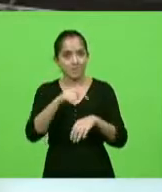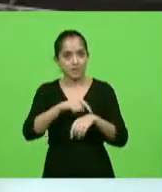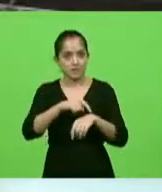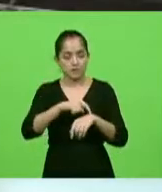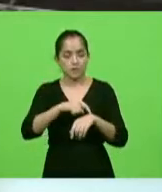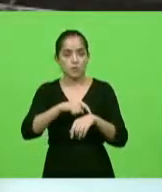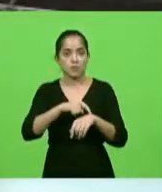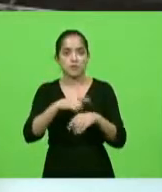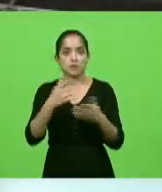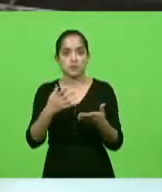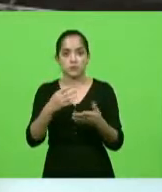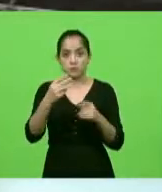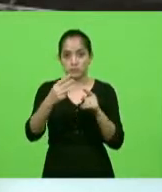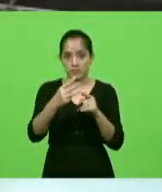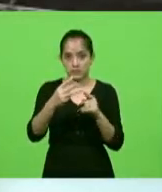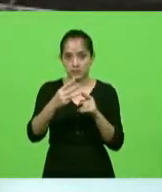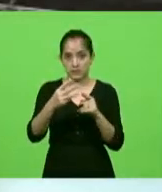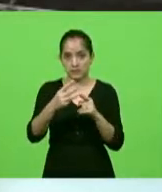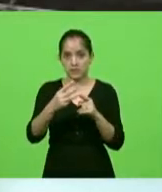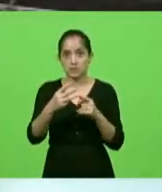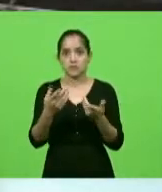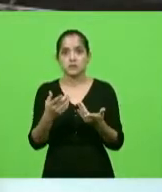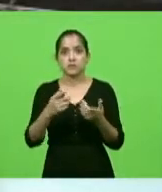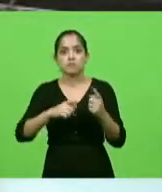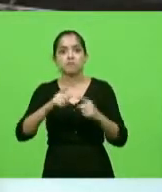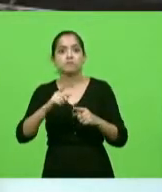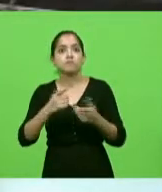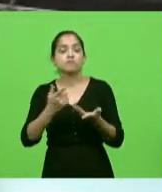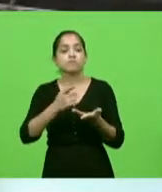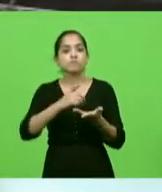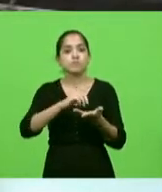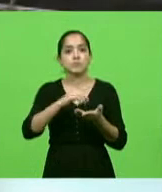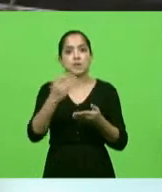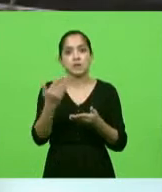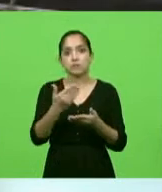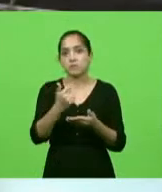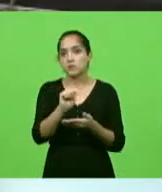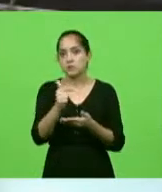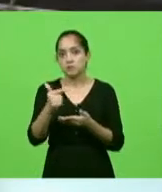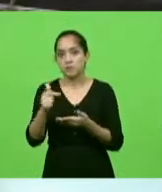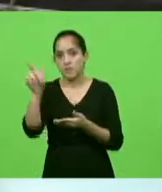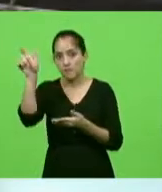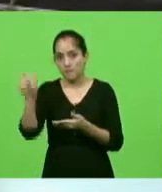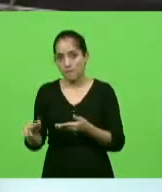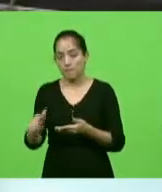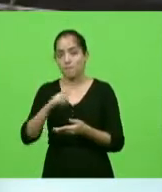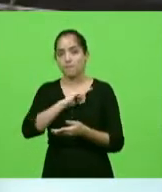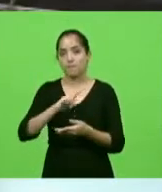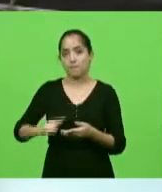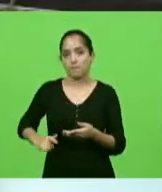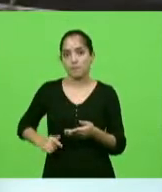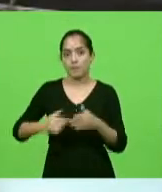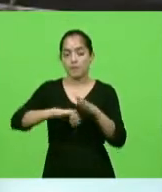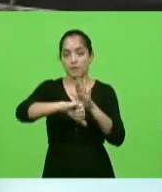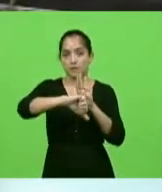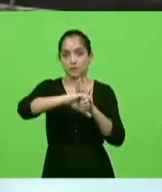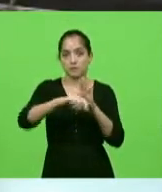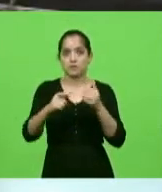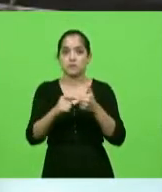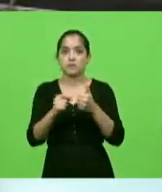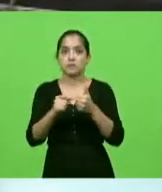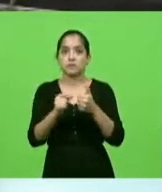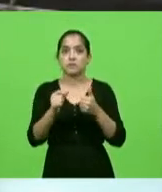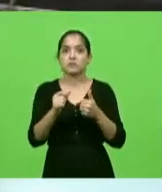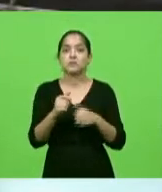ocasião. 3. Ausência de indícios mínimos de autoria por parte do governador Carlos Moisés da Silva quanto ao crime previsto no